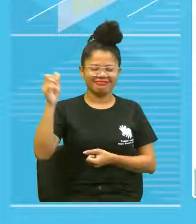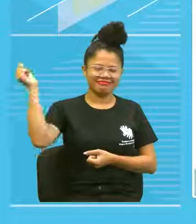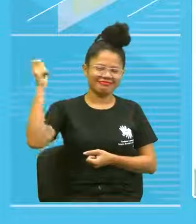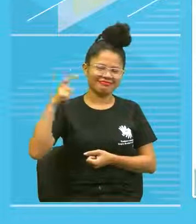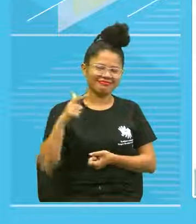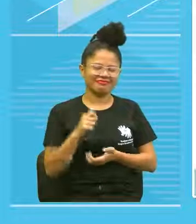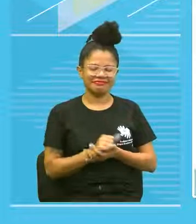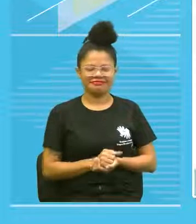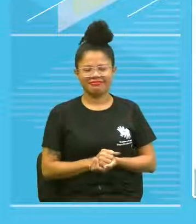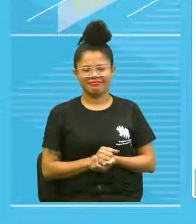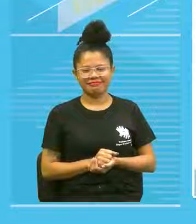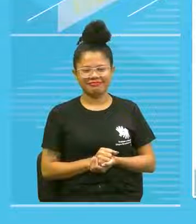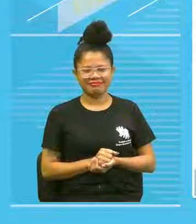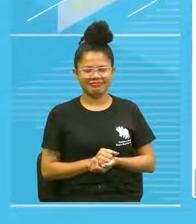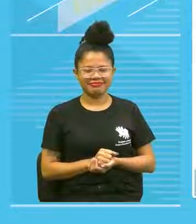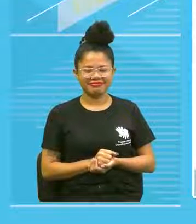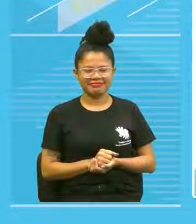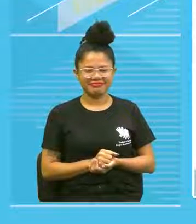sol